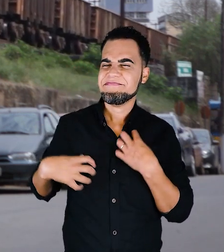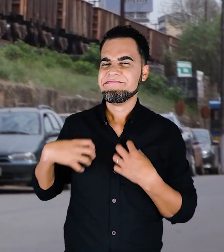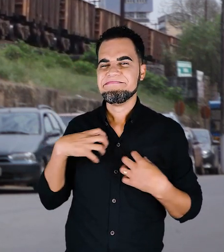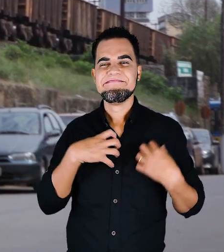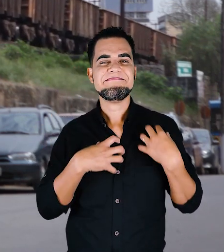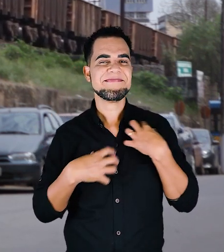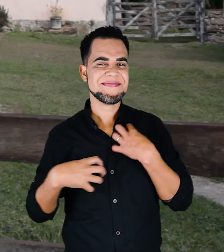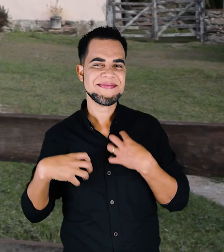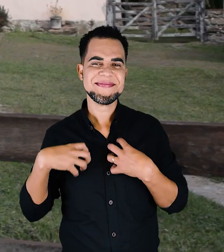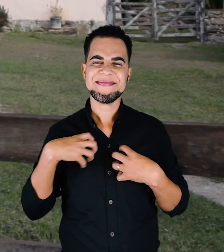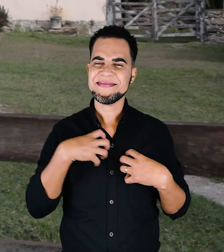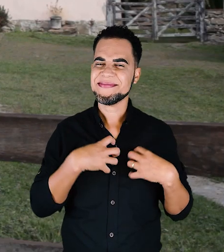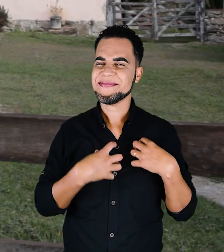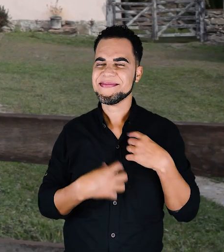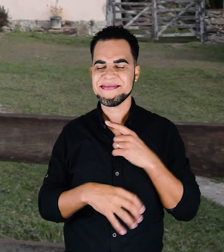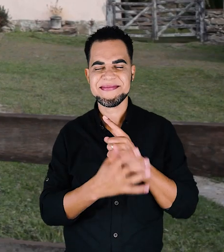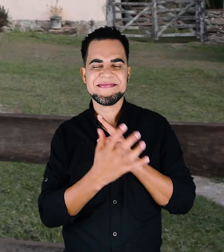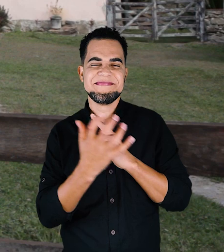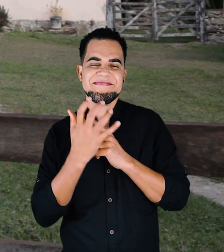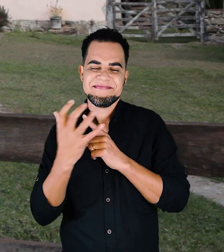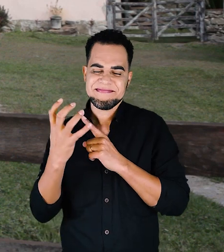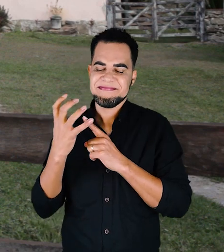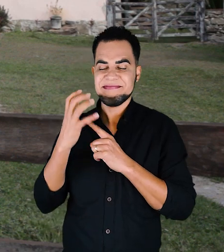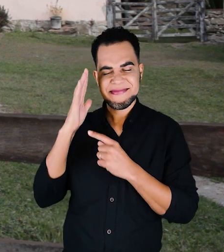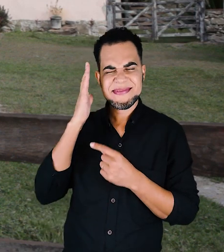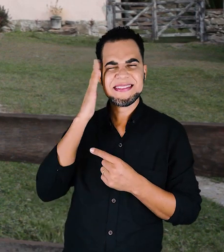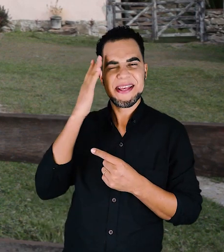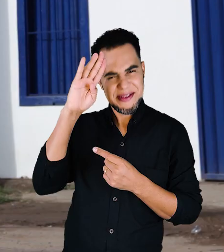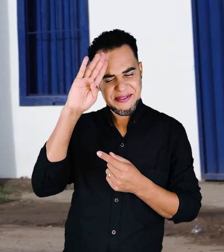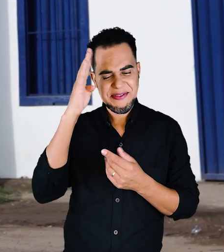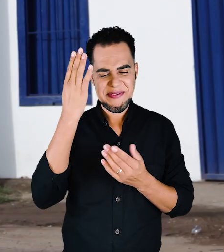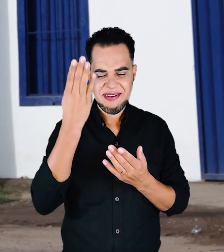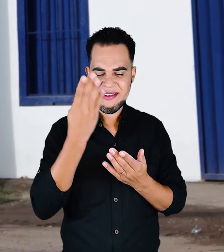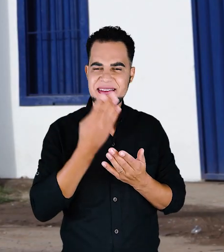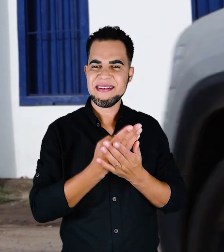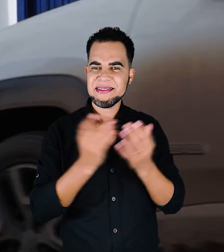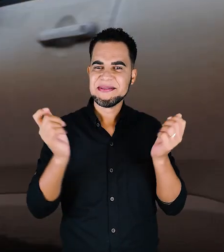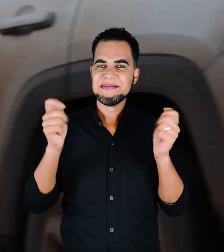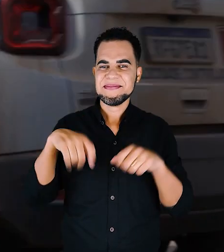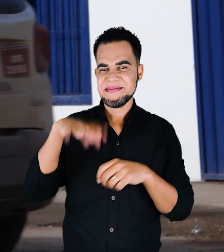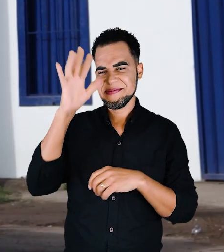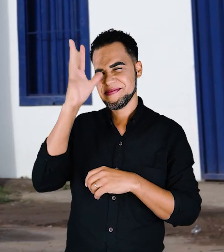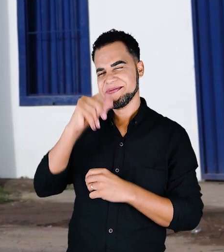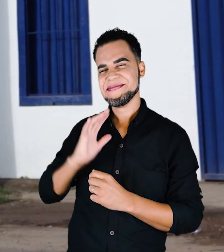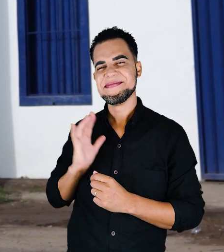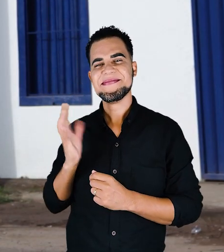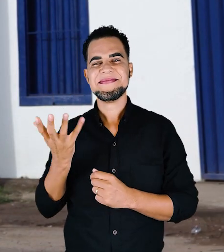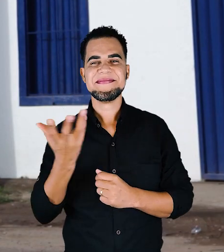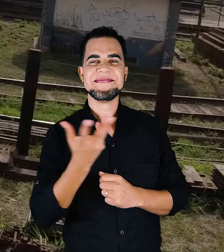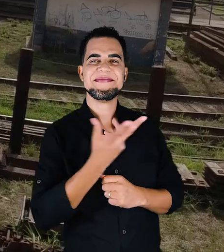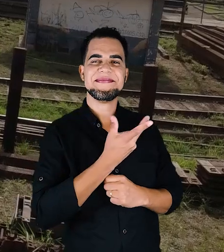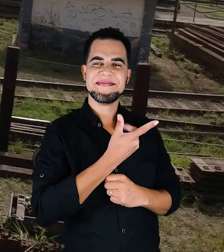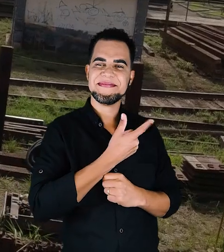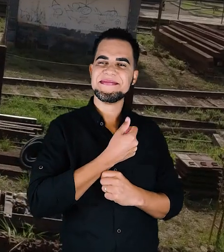Com tanta inquietude a nos assolar, saiba que a fé há de nos